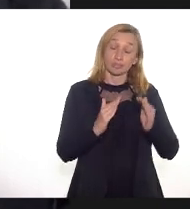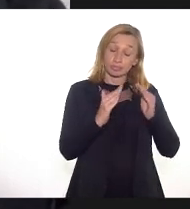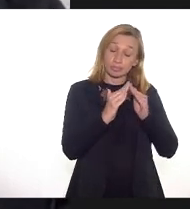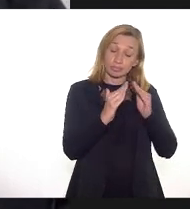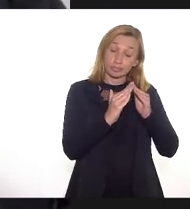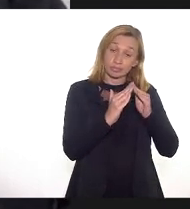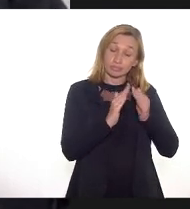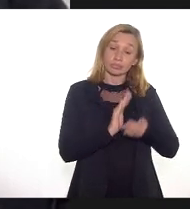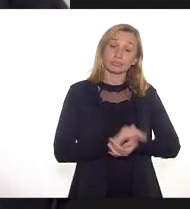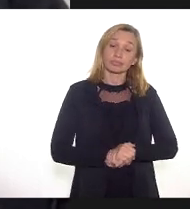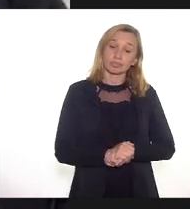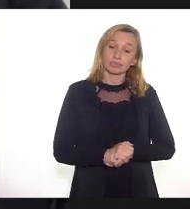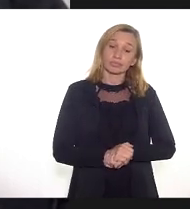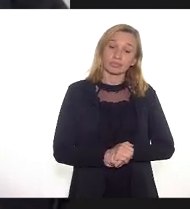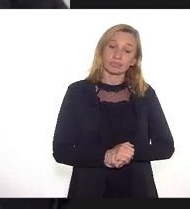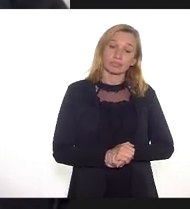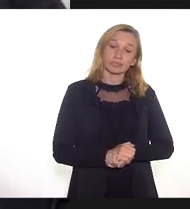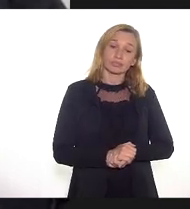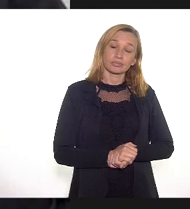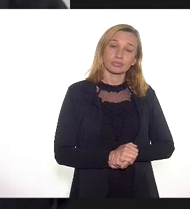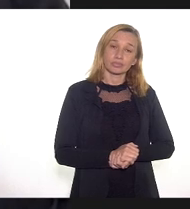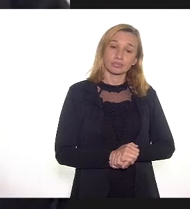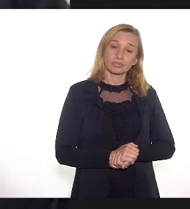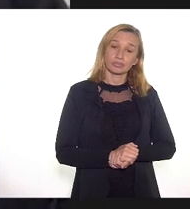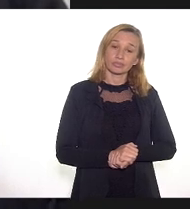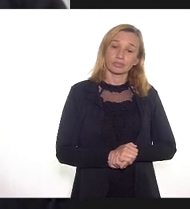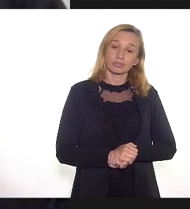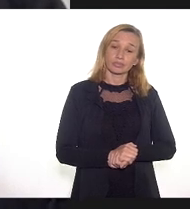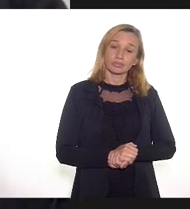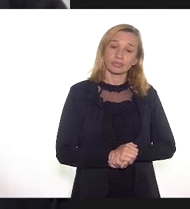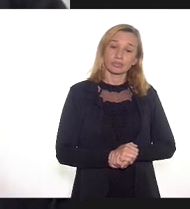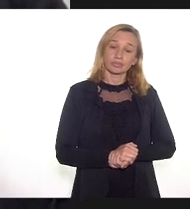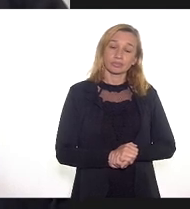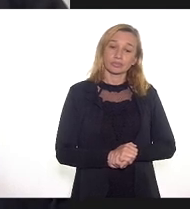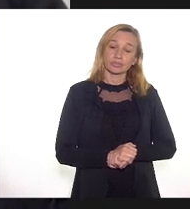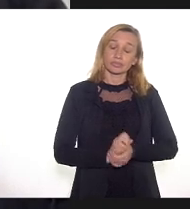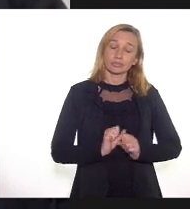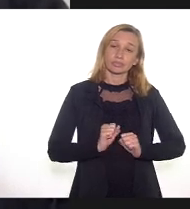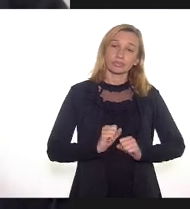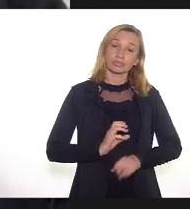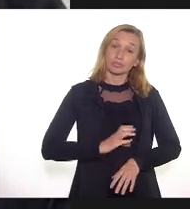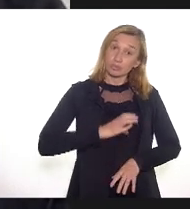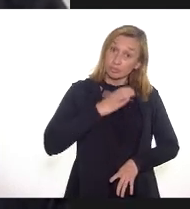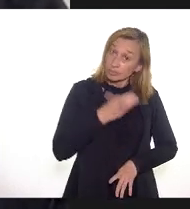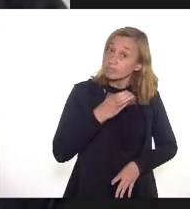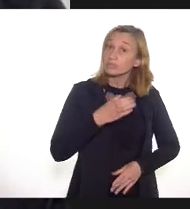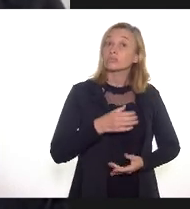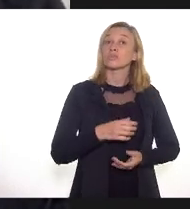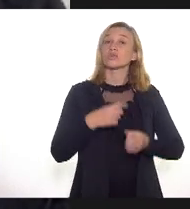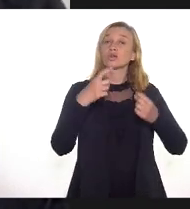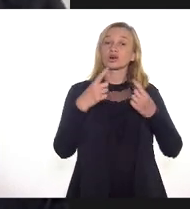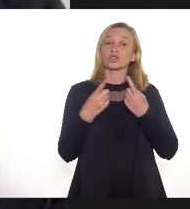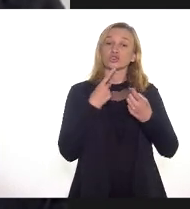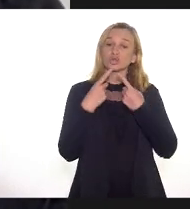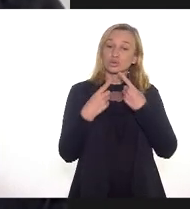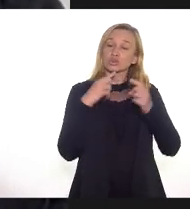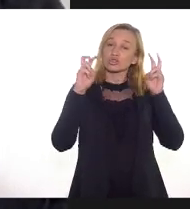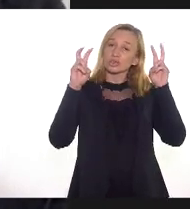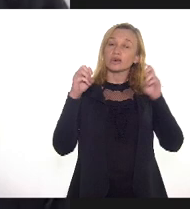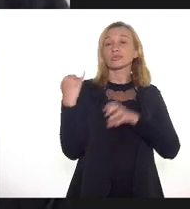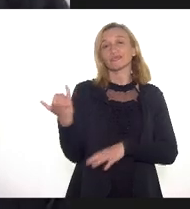casa que se notabiliza pela sua coragem em debater temas que são tão